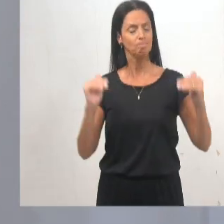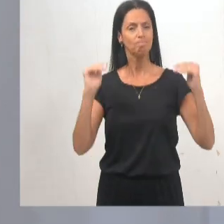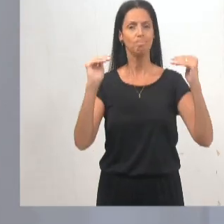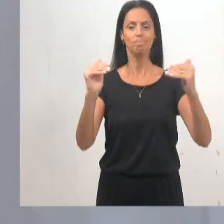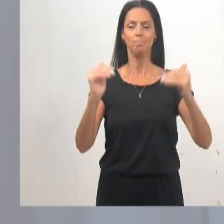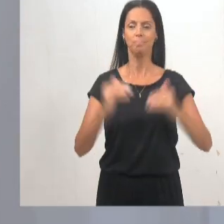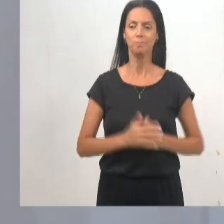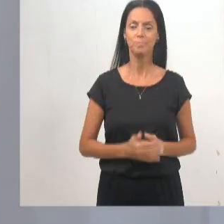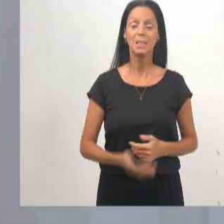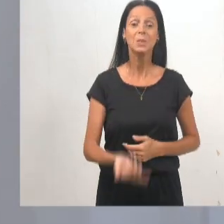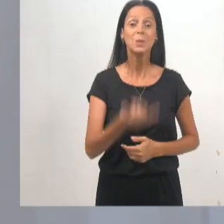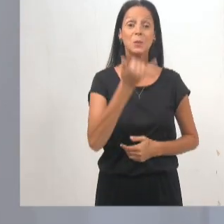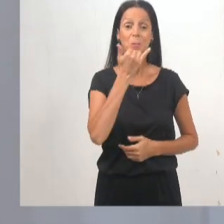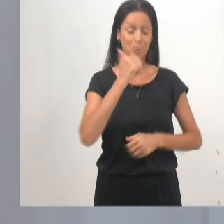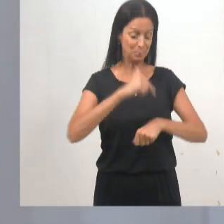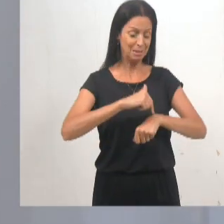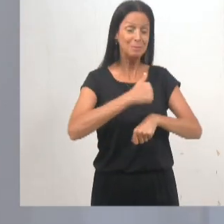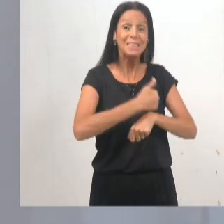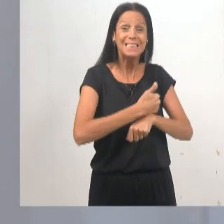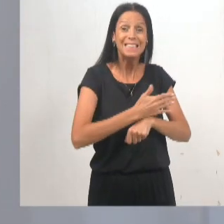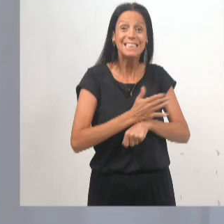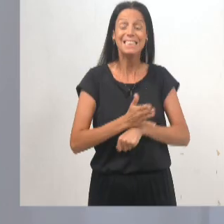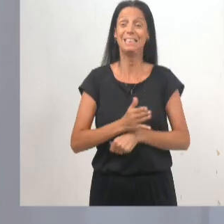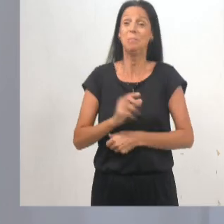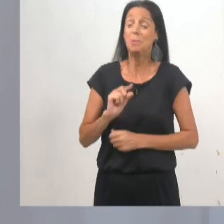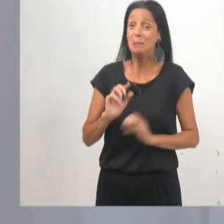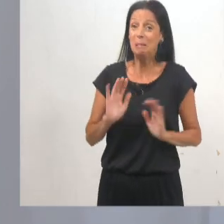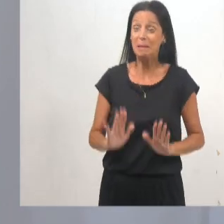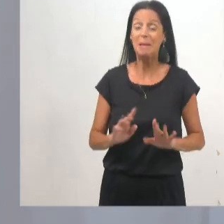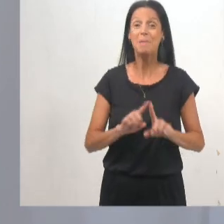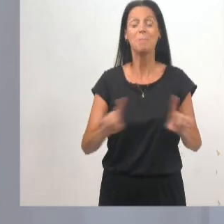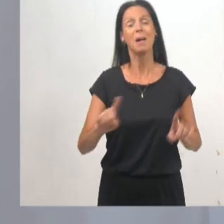senhores, desculpe, eu passei aqui um pouco do meu tempo, mas